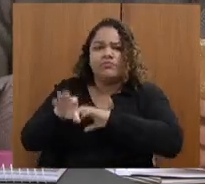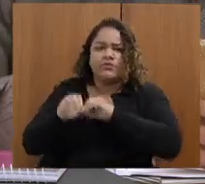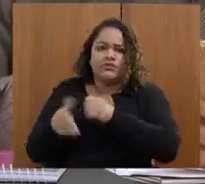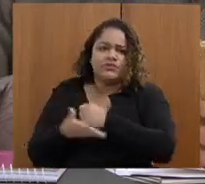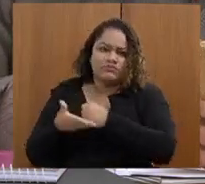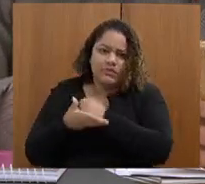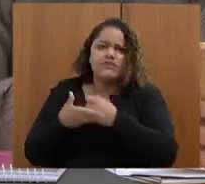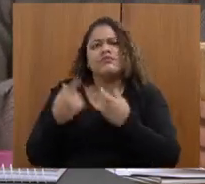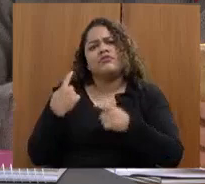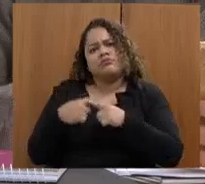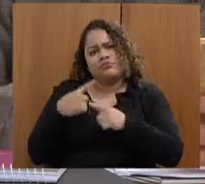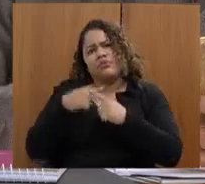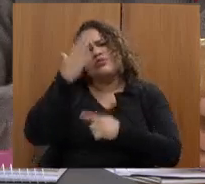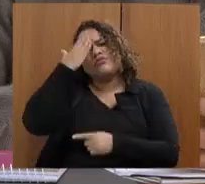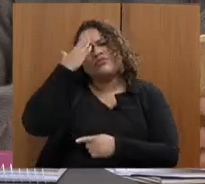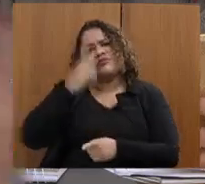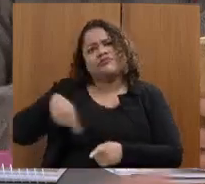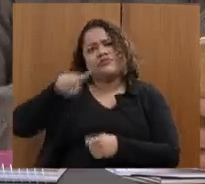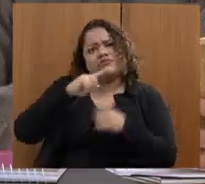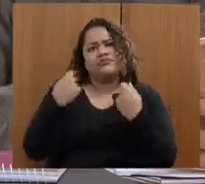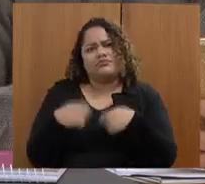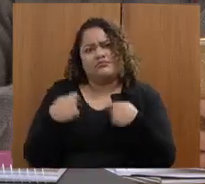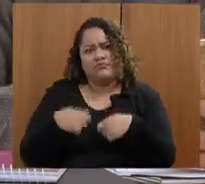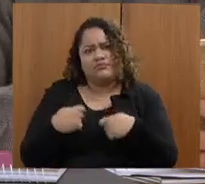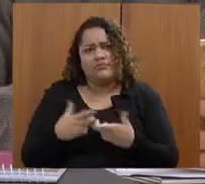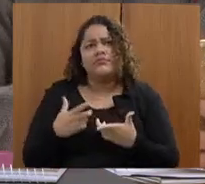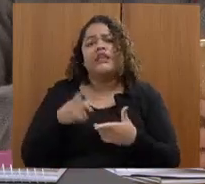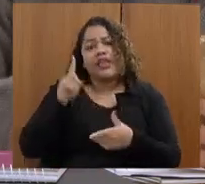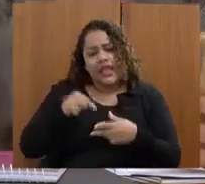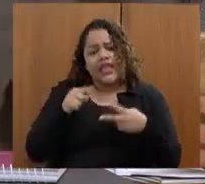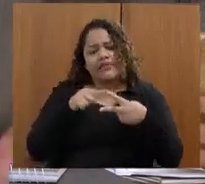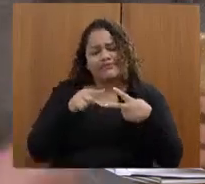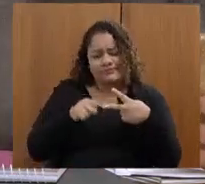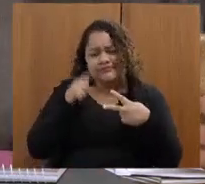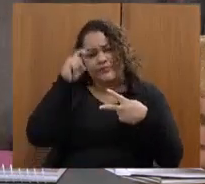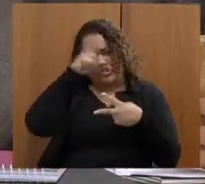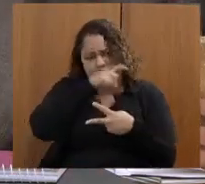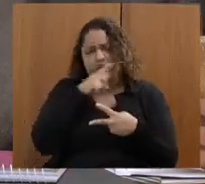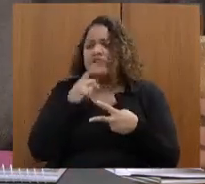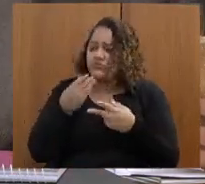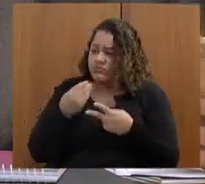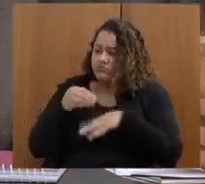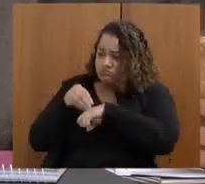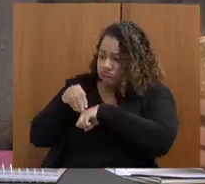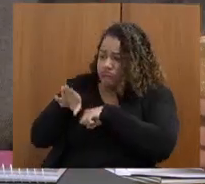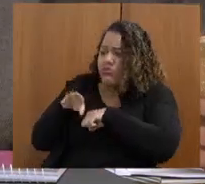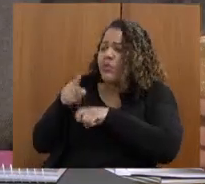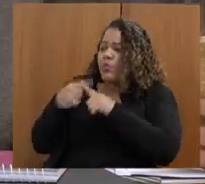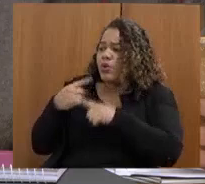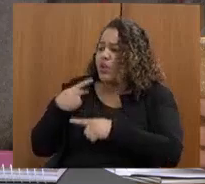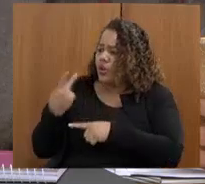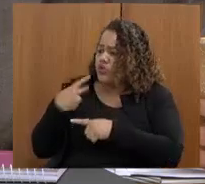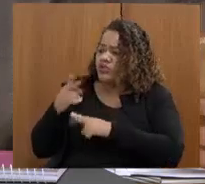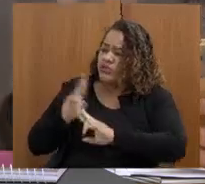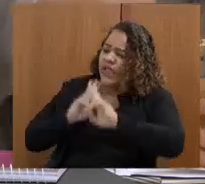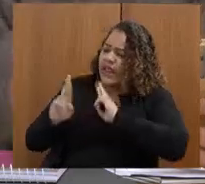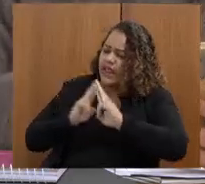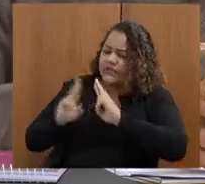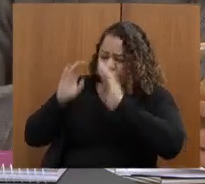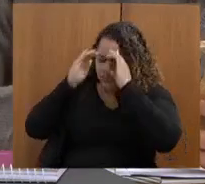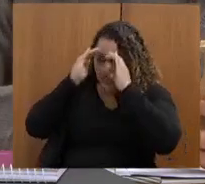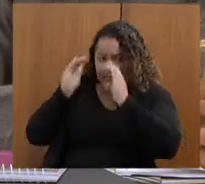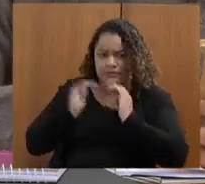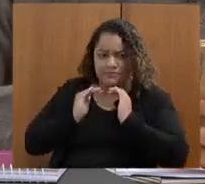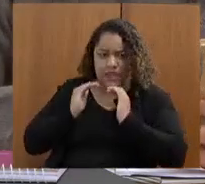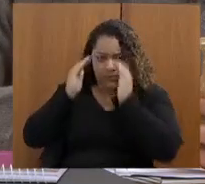necessidades Essa foi a dificuldade Me permita compartilhar com o senhor a gente tem uma relação de muito respeito né o